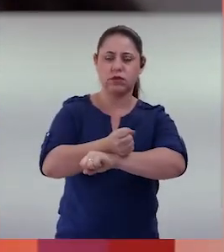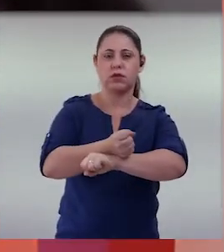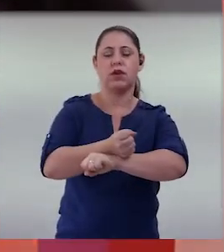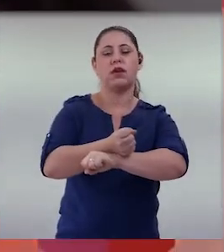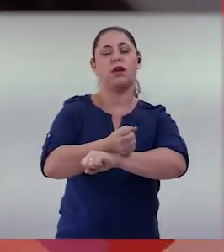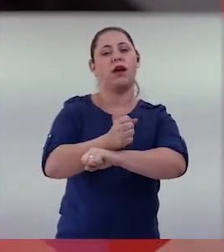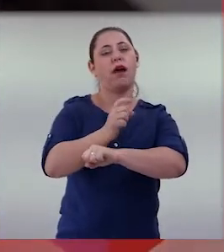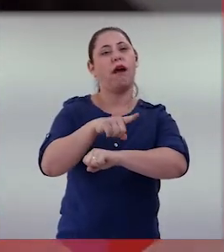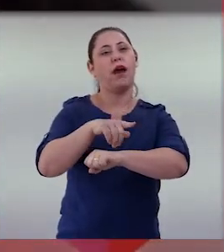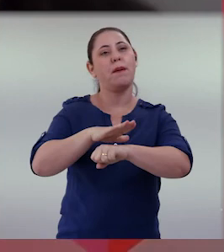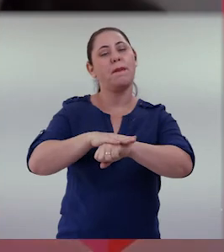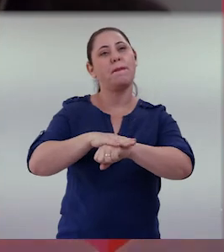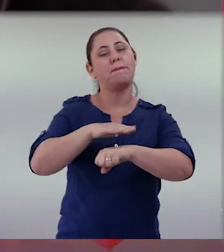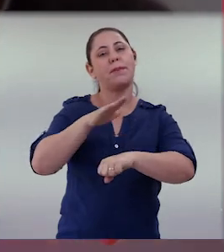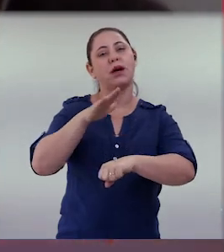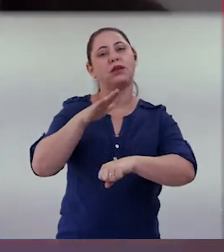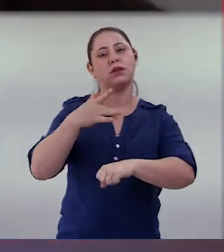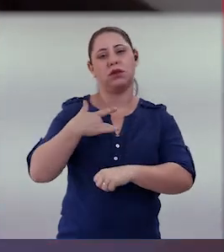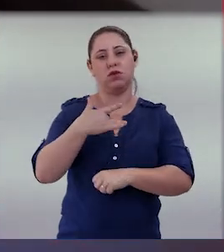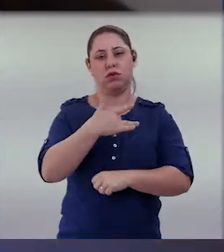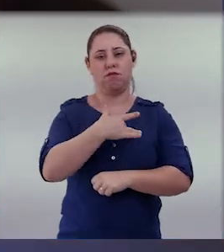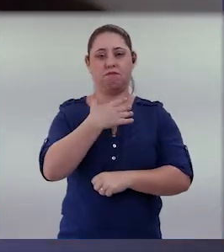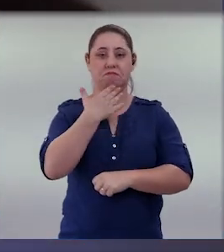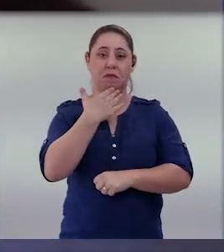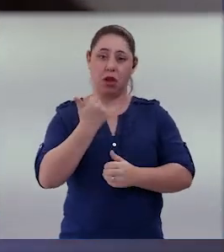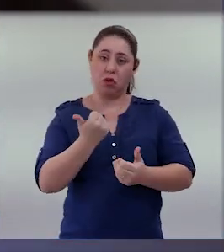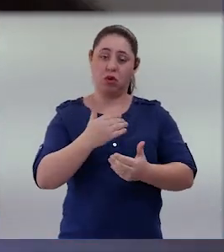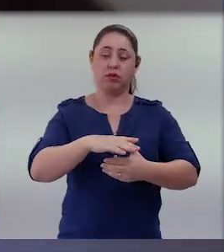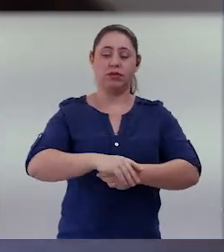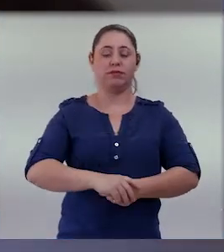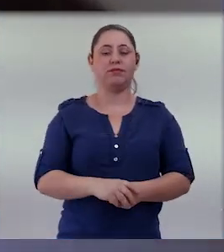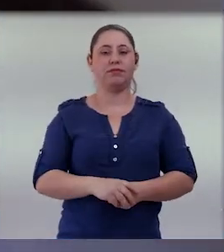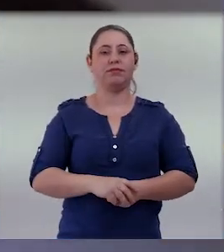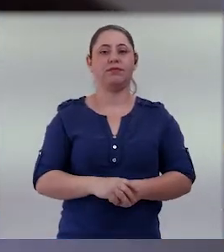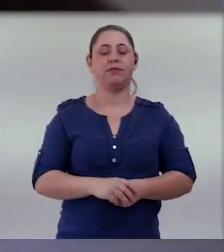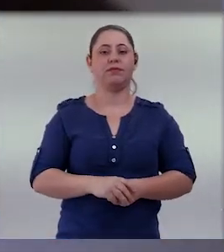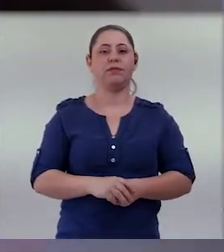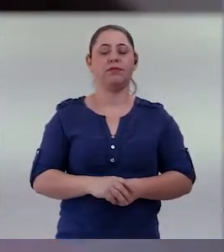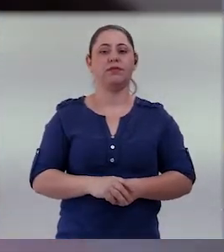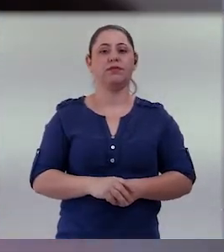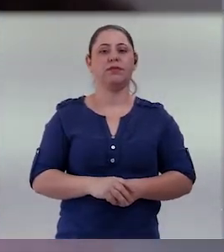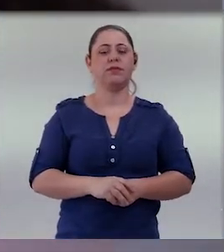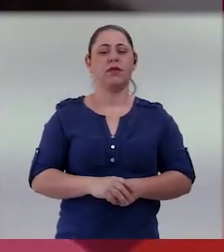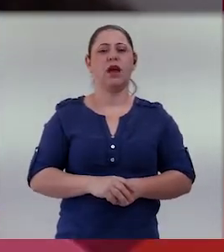gente enfrente de uma forma um pouco mais saudável, um pouco melhor.